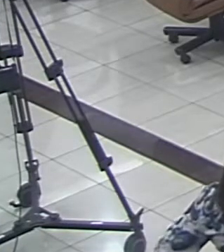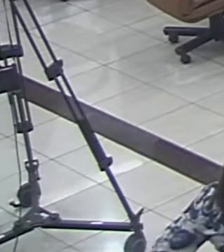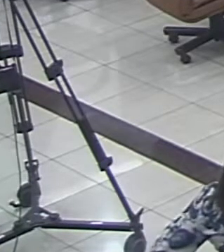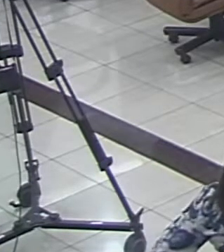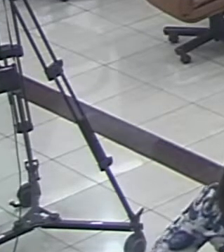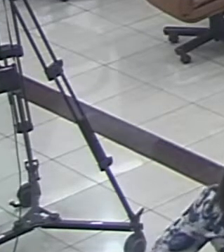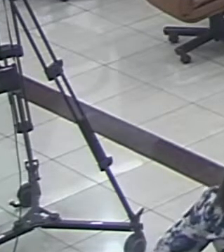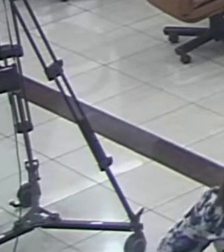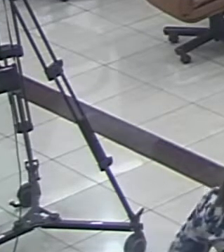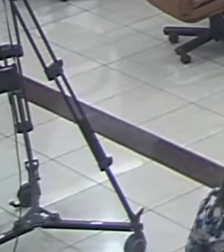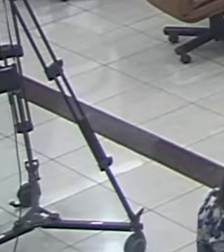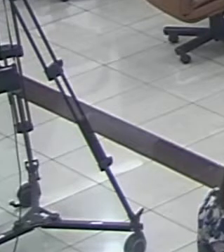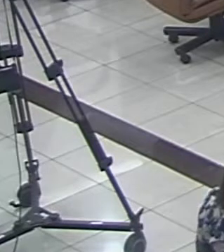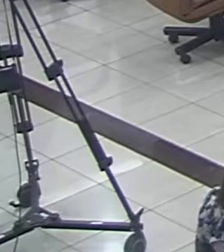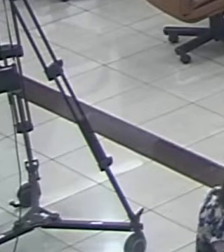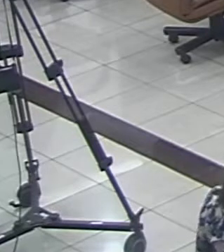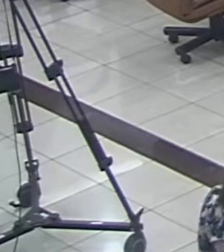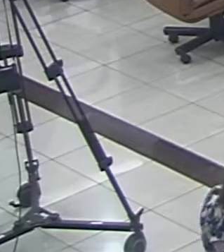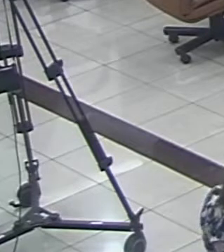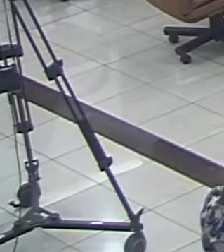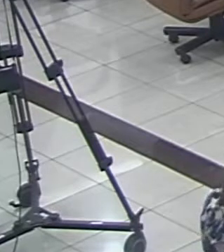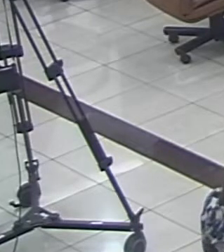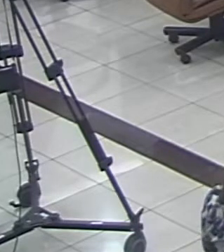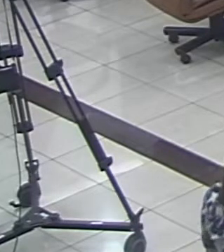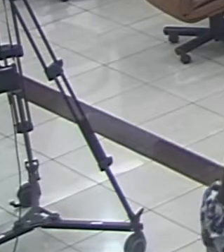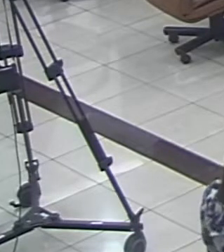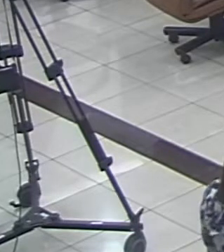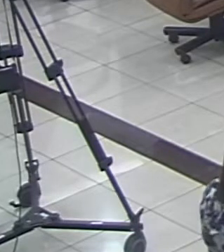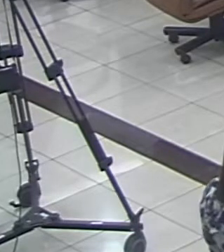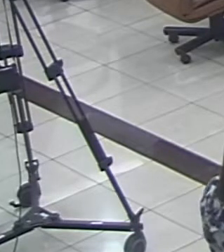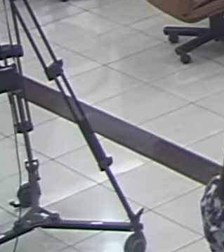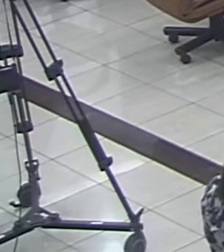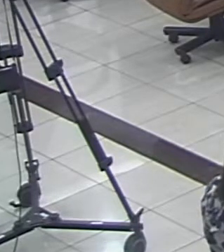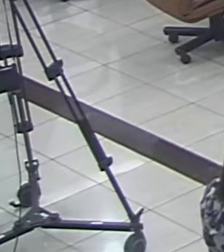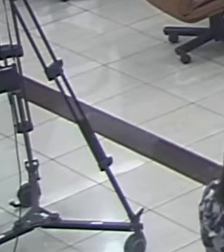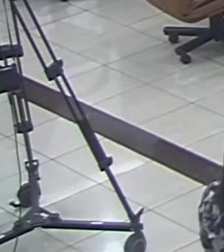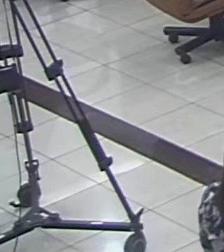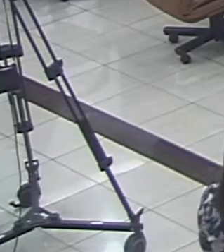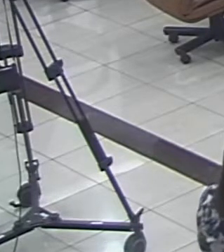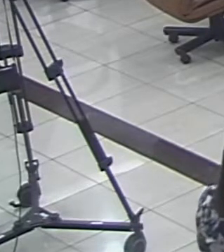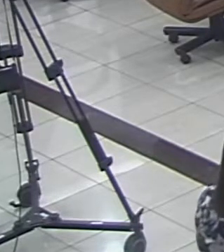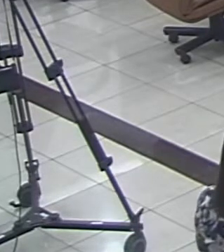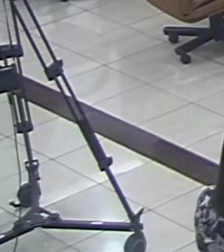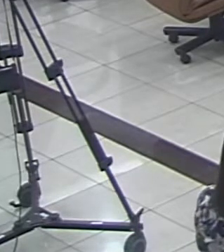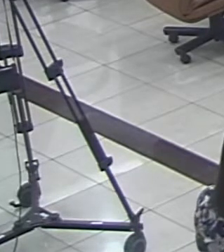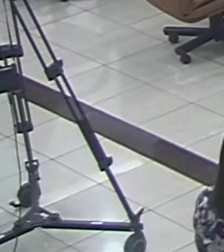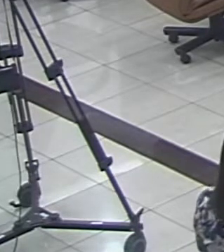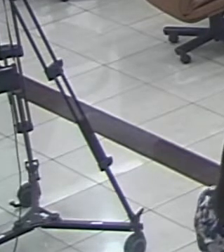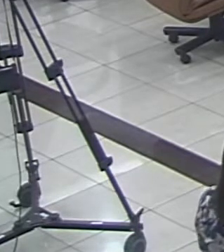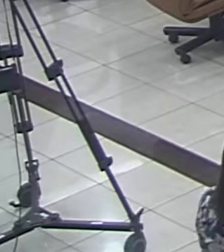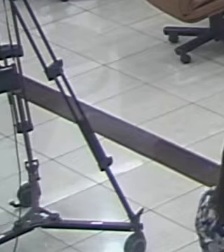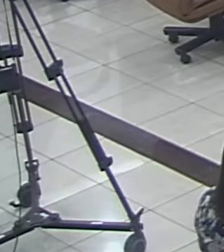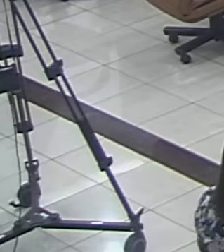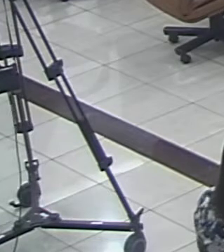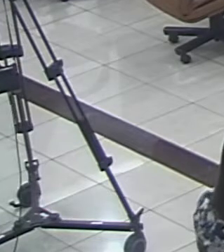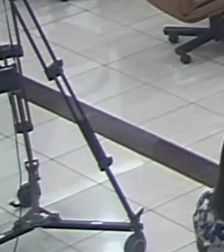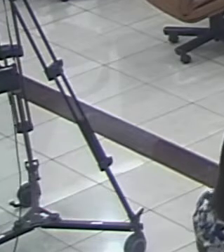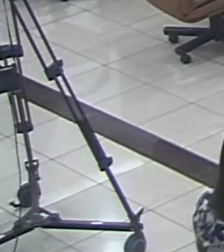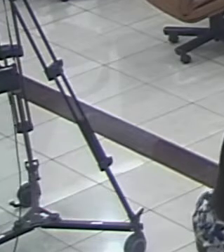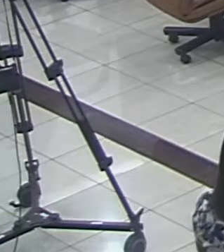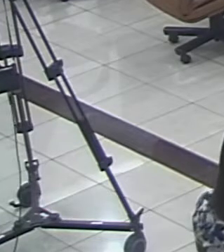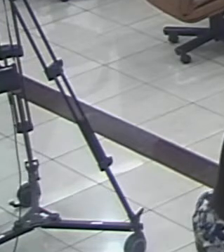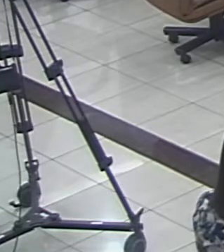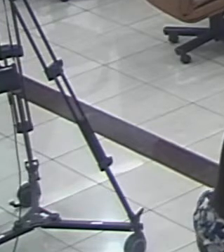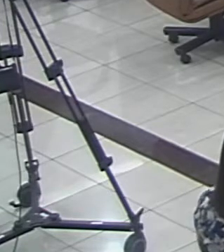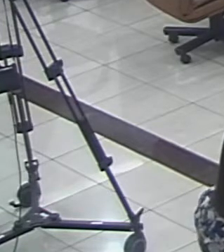ordem do dia dessa casa provérbio os dois Meu filho se você aceitar as